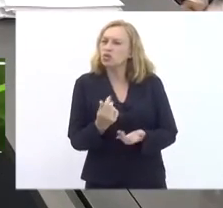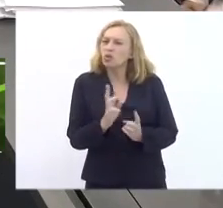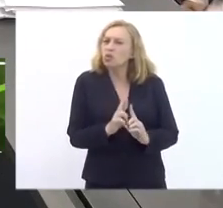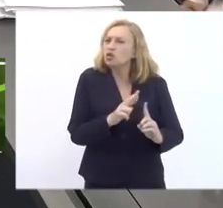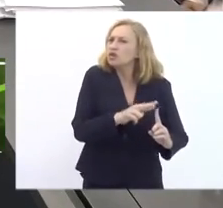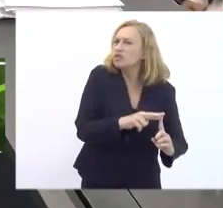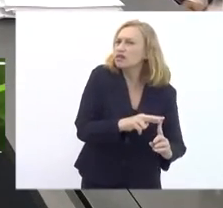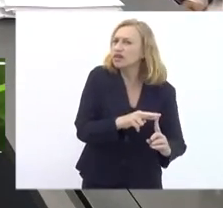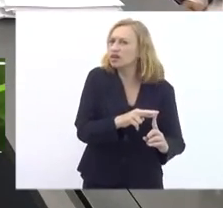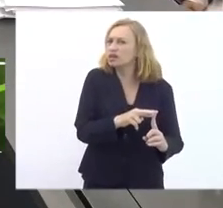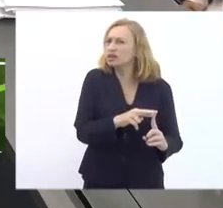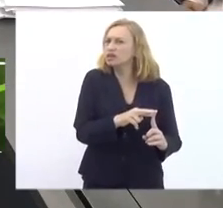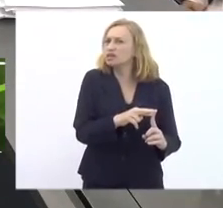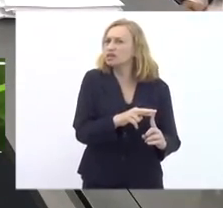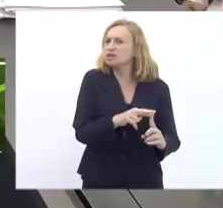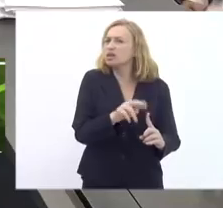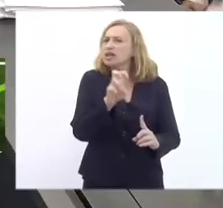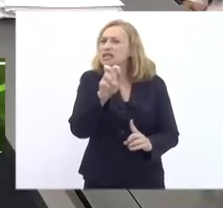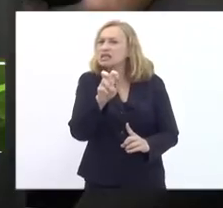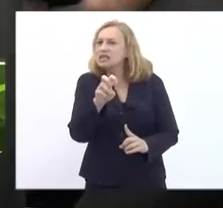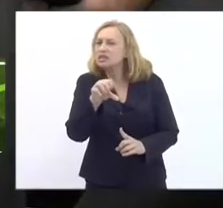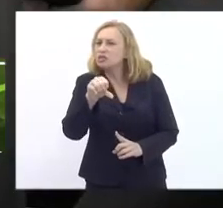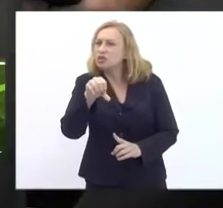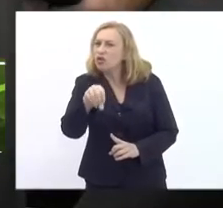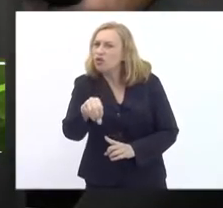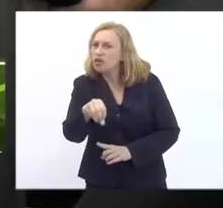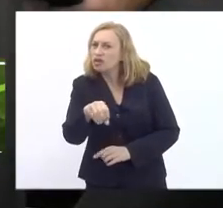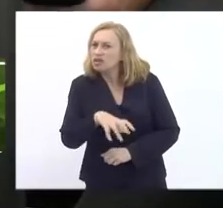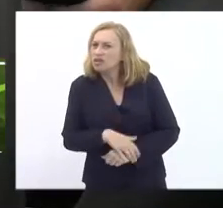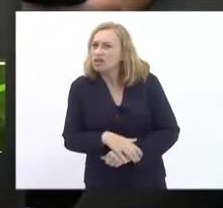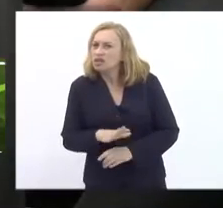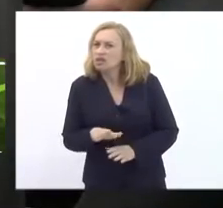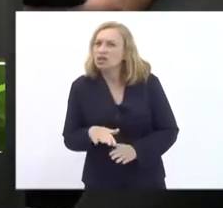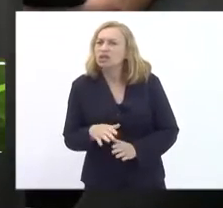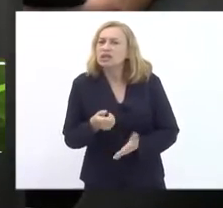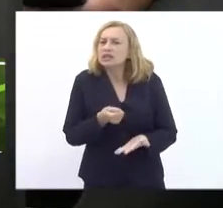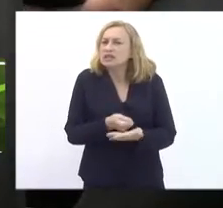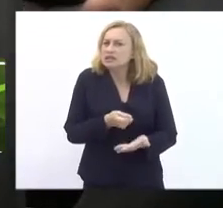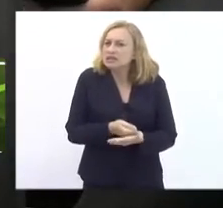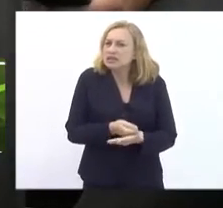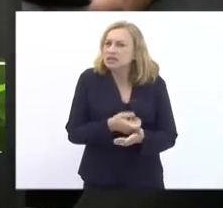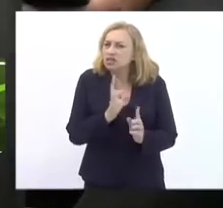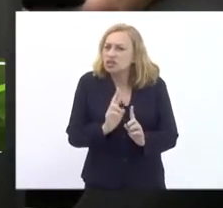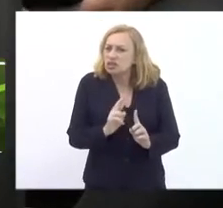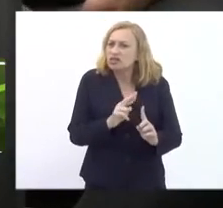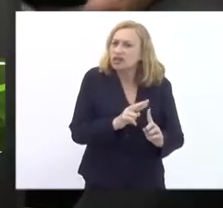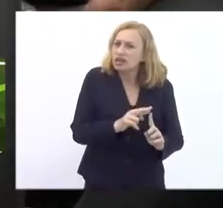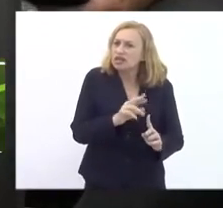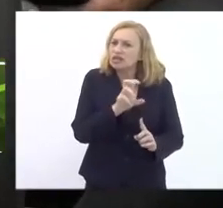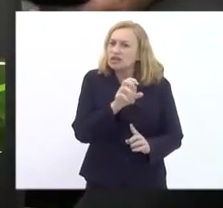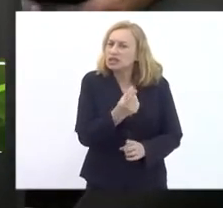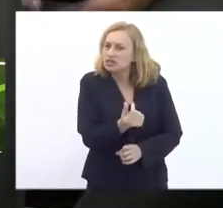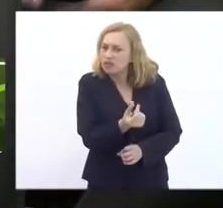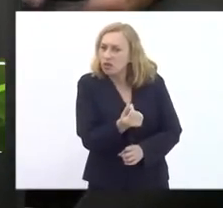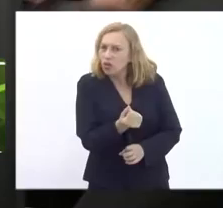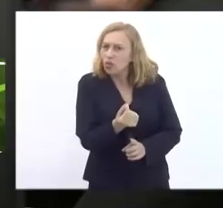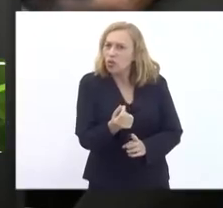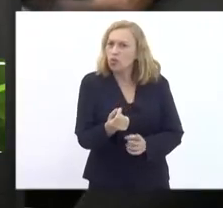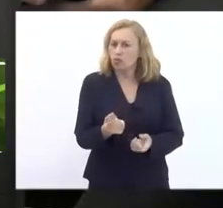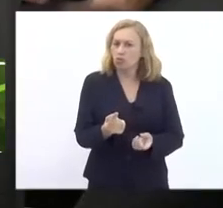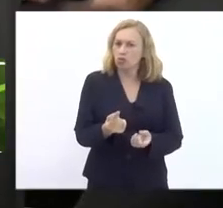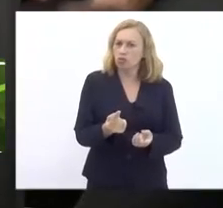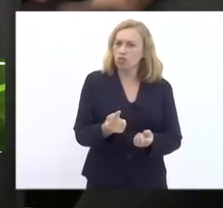referência, numa tarifa de referência de R$ 5,90. E quando insiste nessa tarifa, ele nos induz